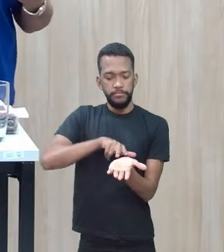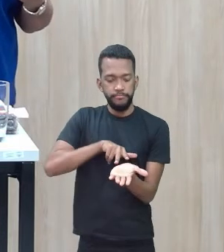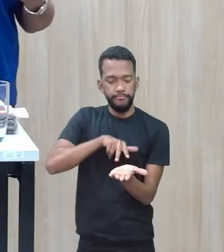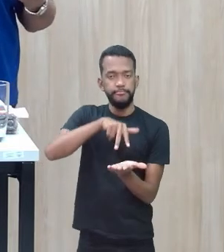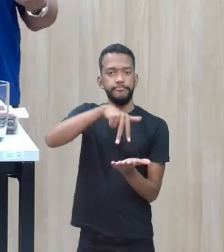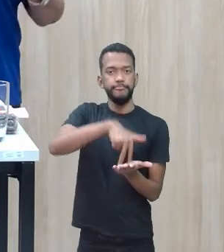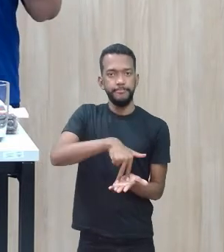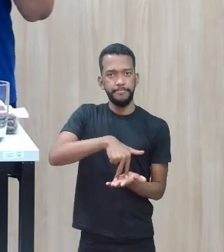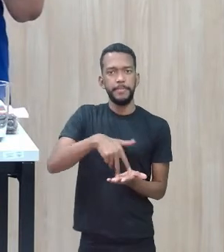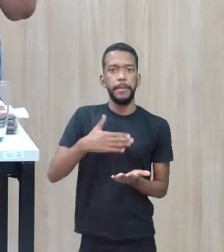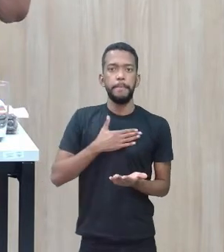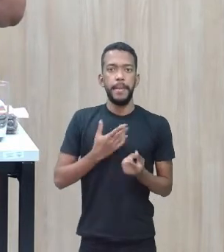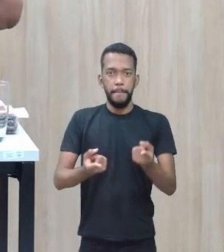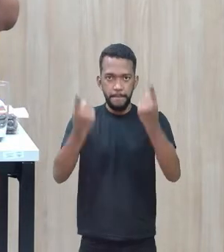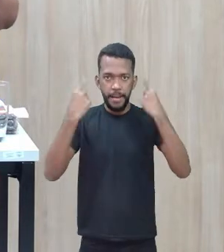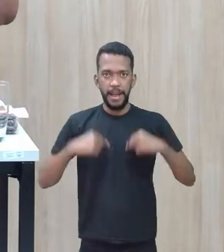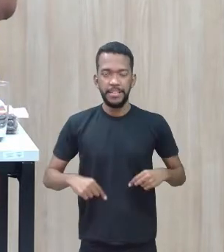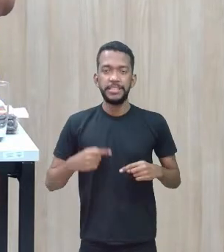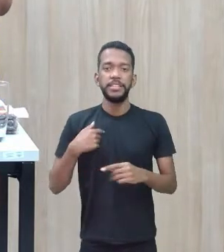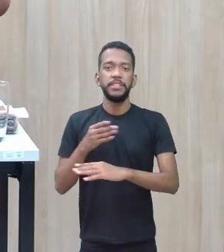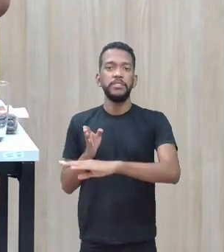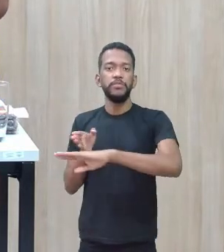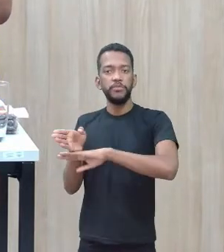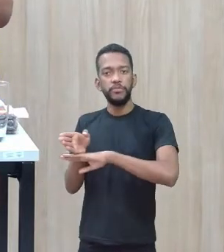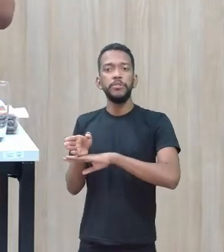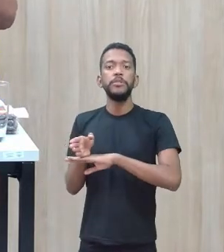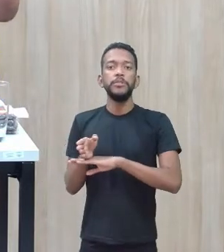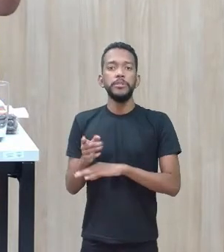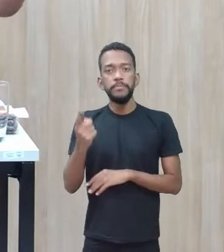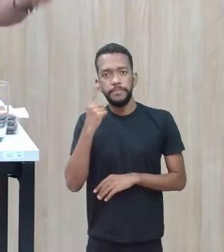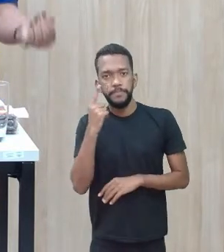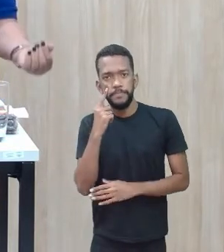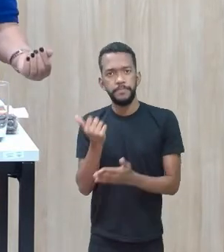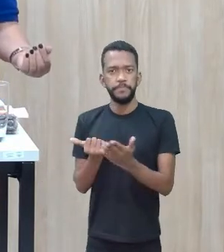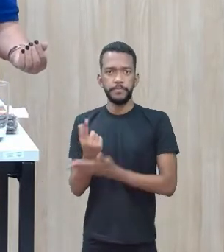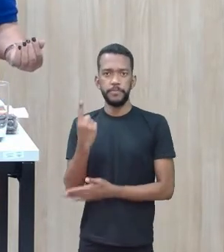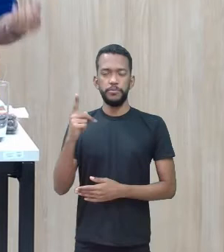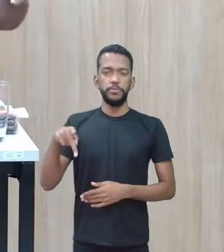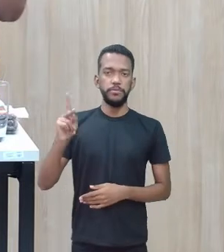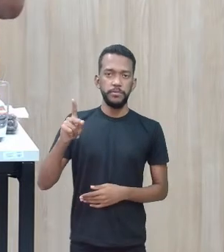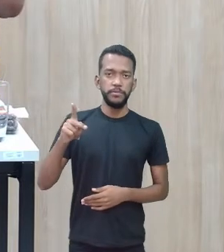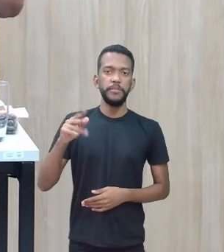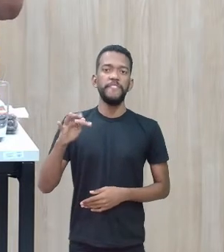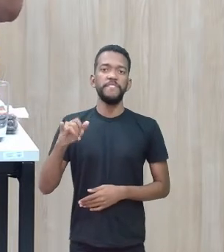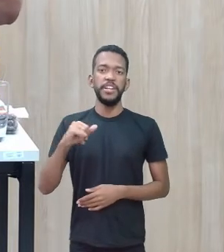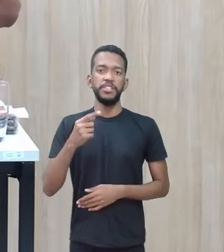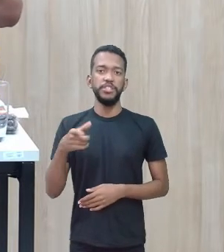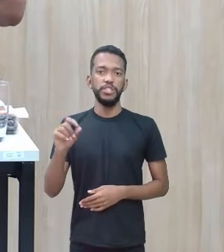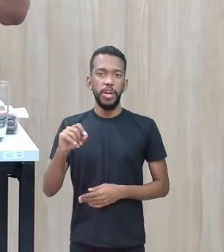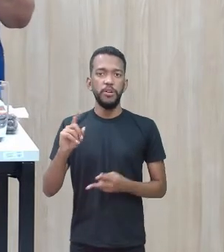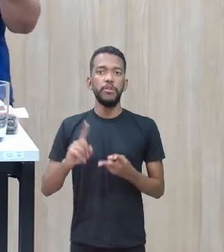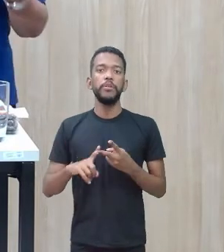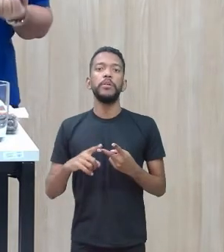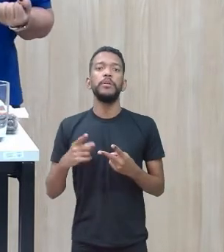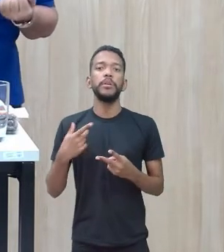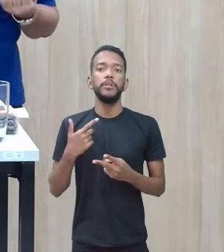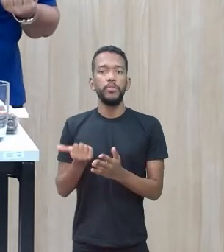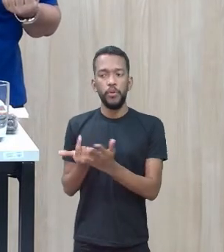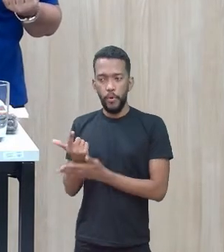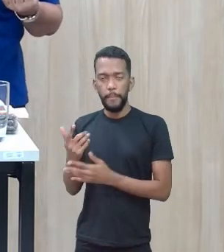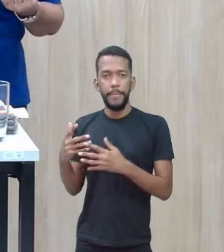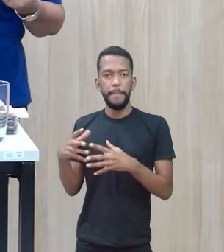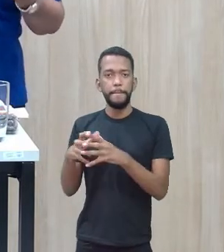massa. Quando eu vou no supermercado, quando eu vou na feira e compro 1 quilo de feijão, 1 quilo de arroz, eu estou comprando a